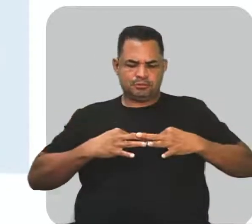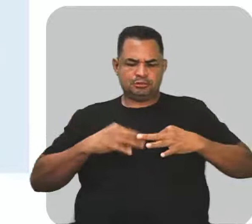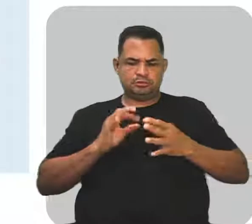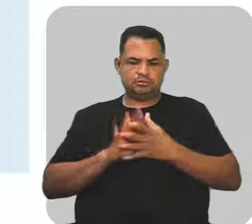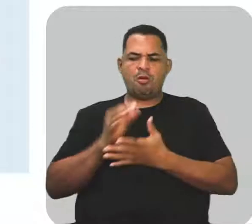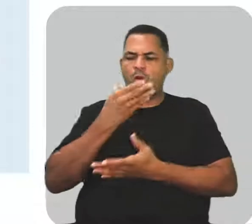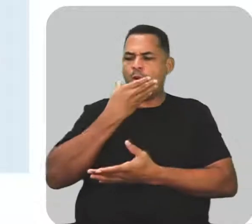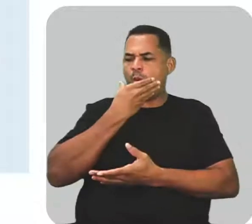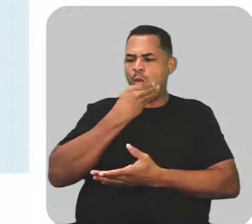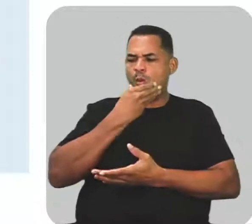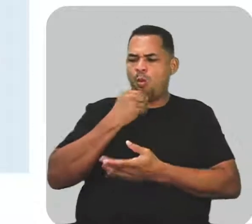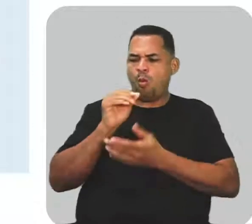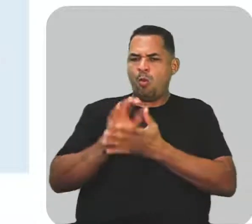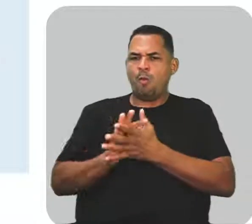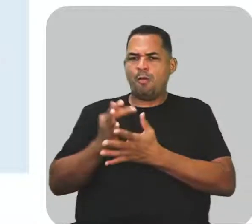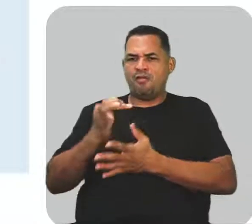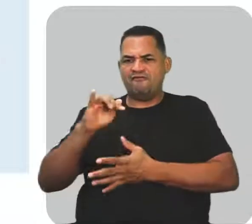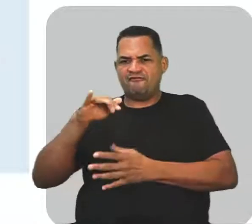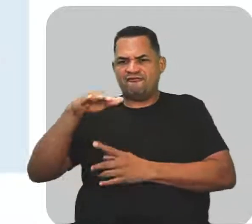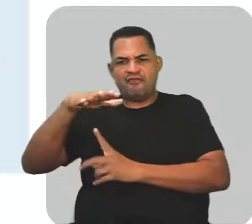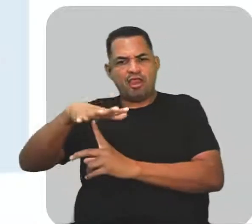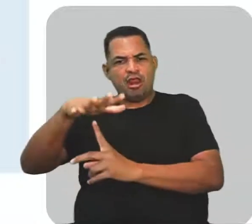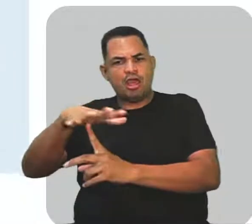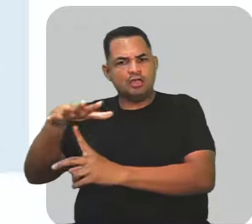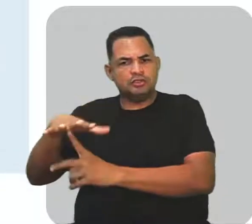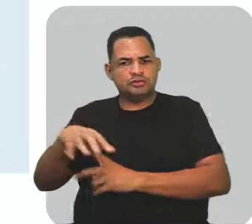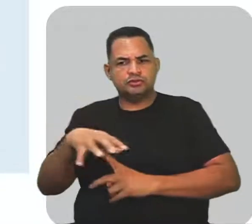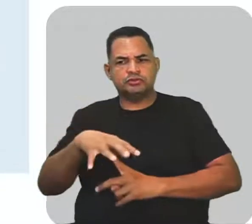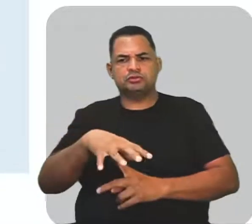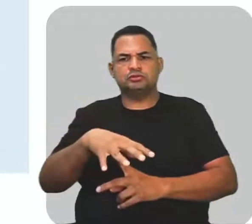feirante. Perceba que não temos verbo aí.